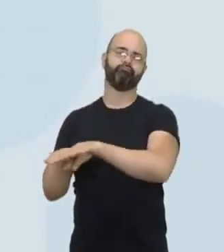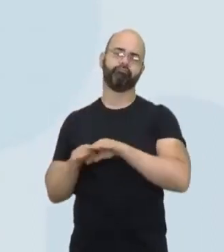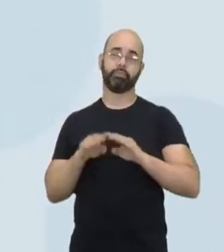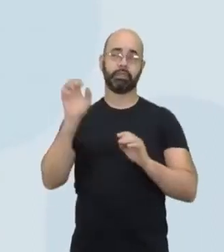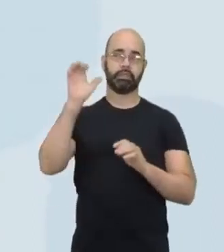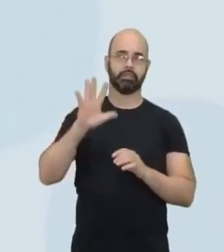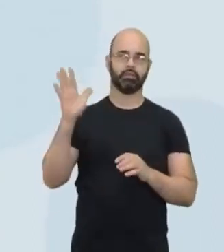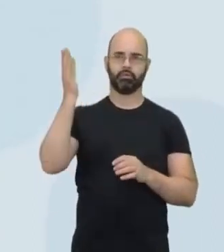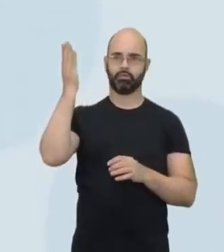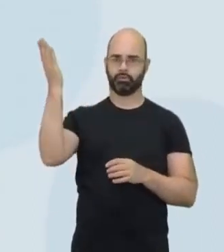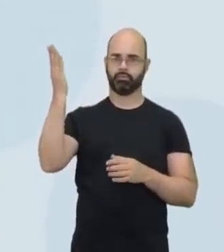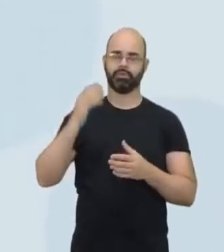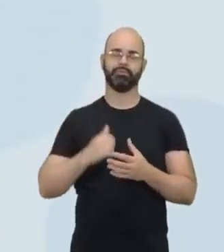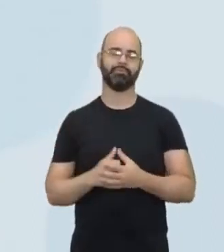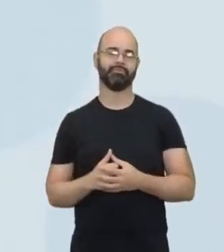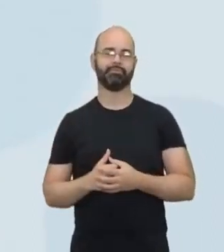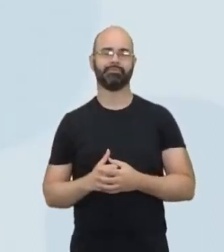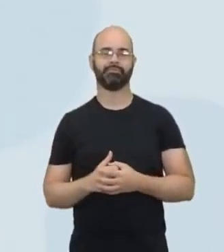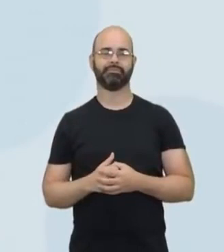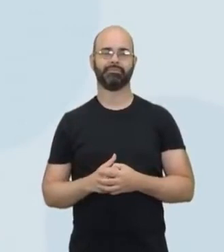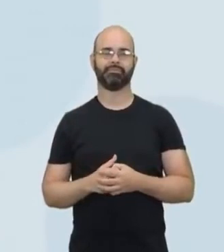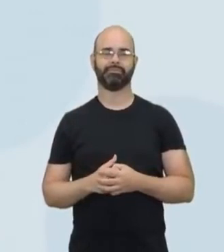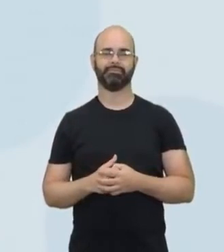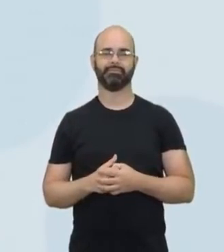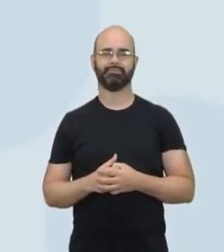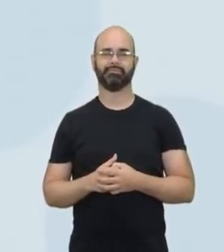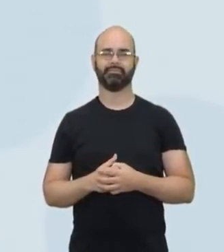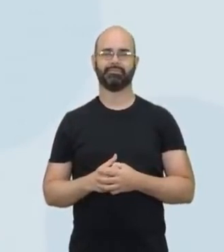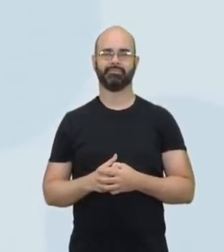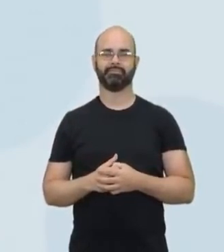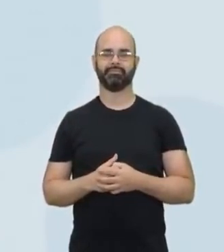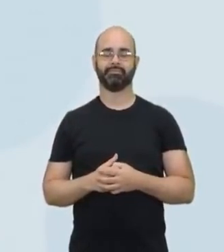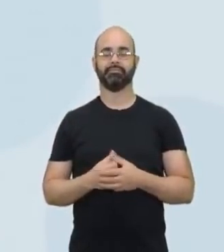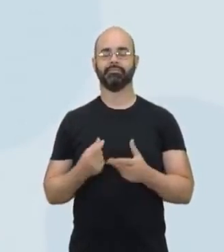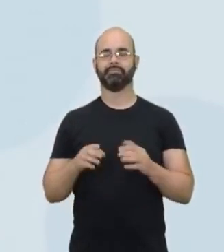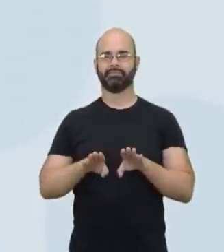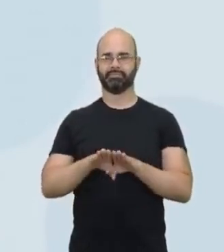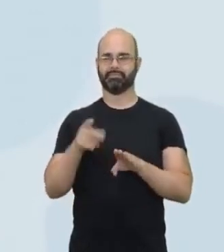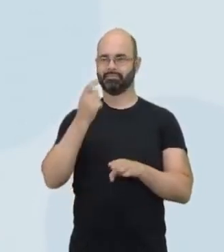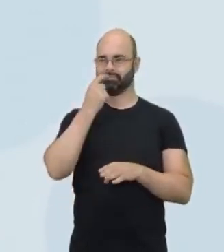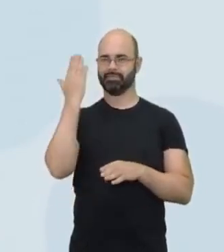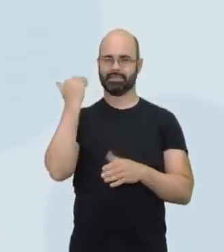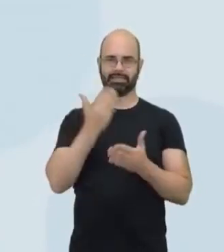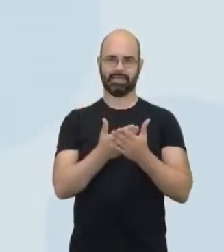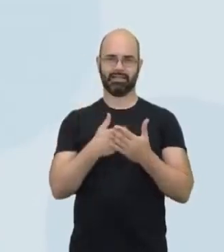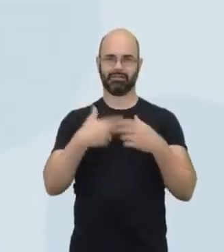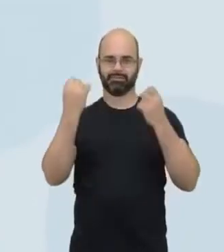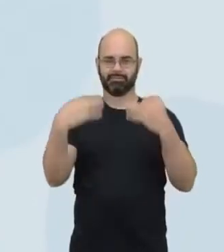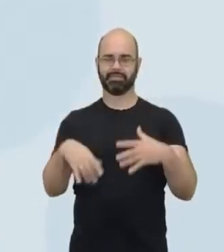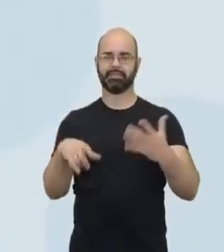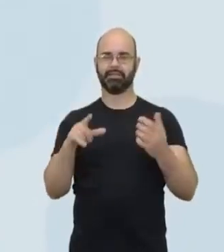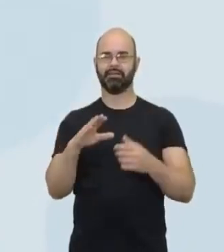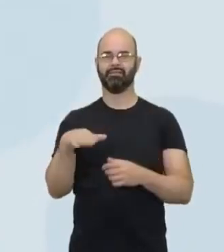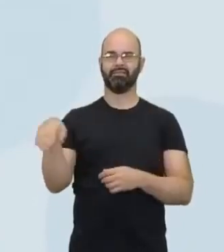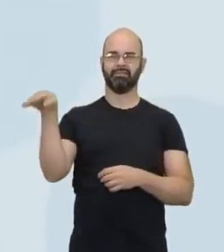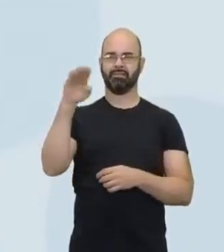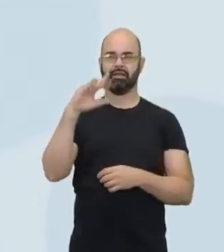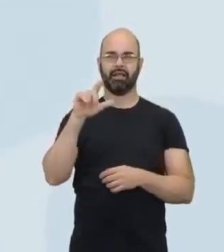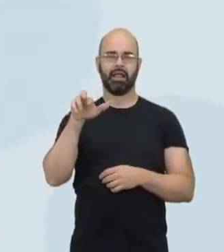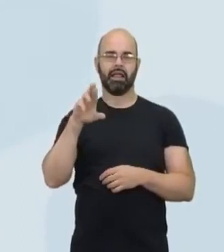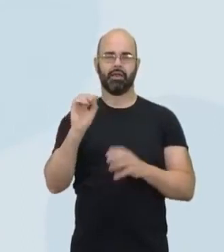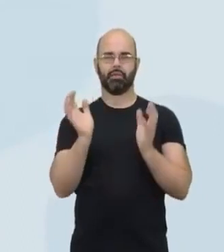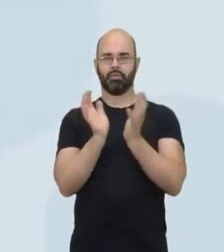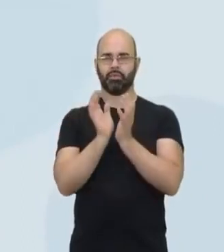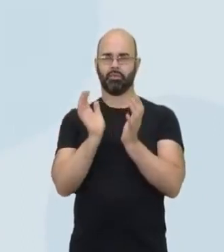Europa, né? Lá na Europa. E, inclusive, nós falamos assim, até na última aula eu falei, ó, o clero, a Igreja Católica, ela era